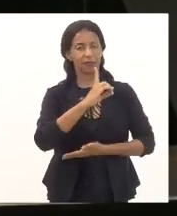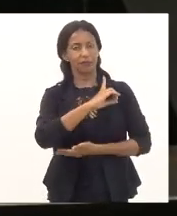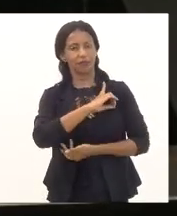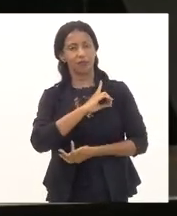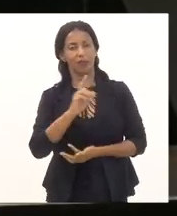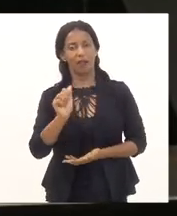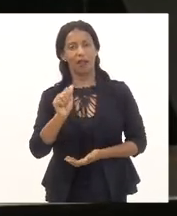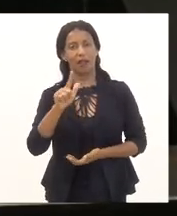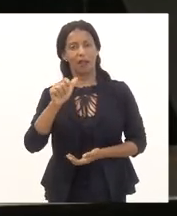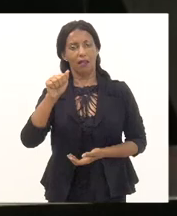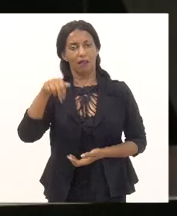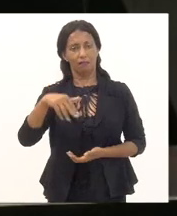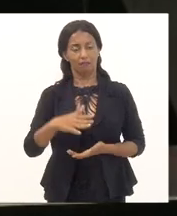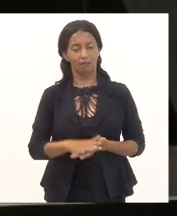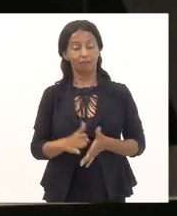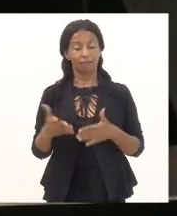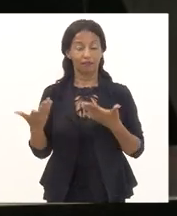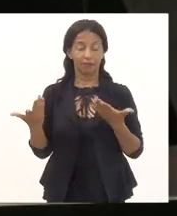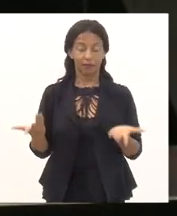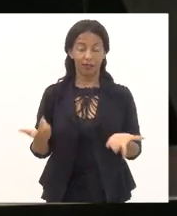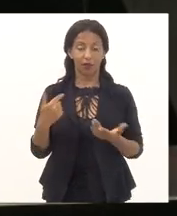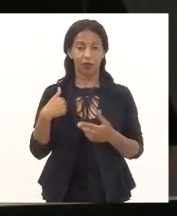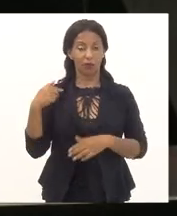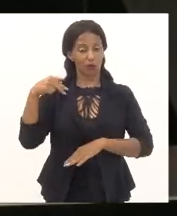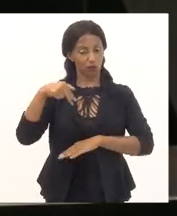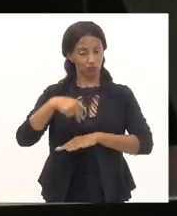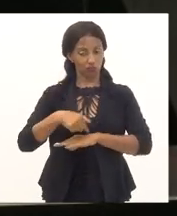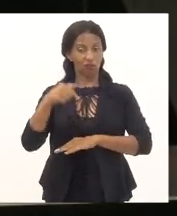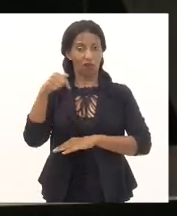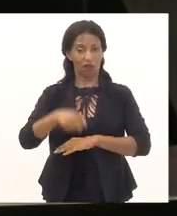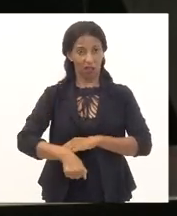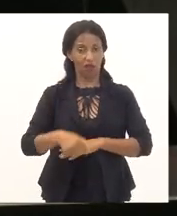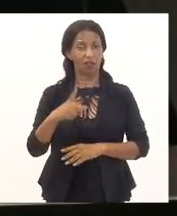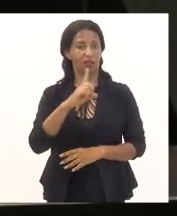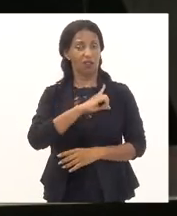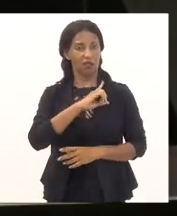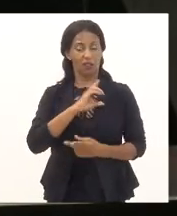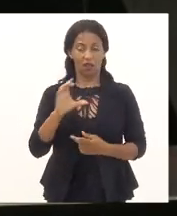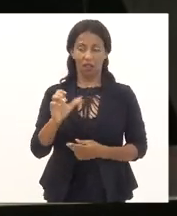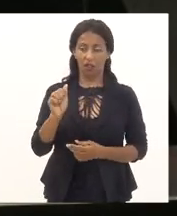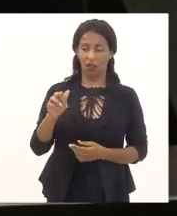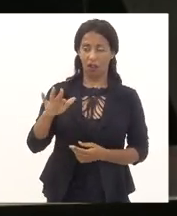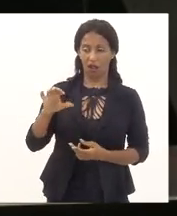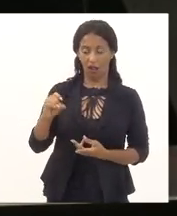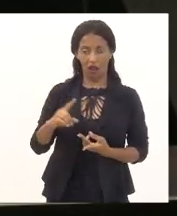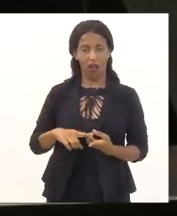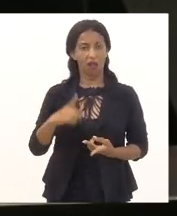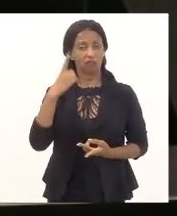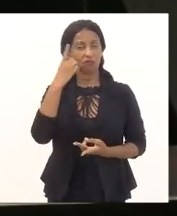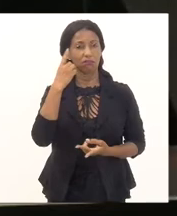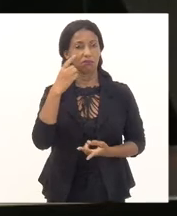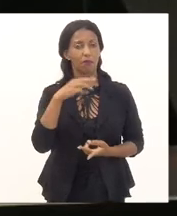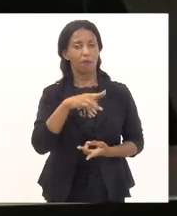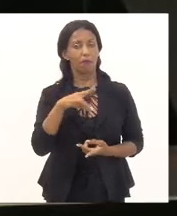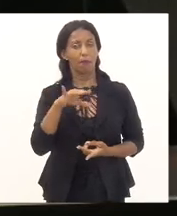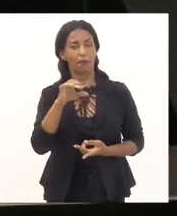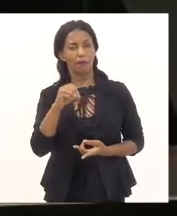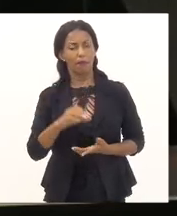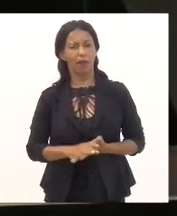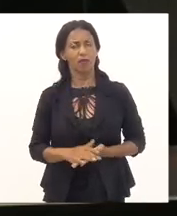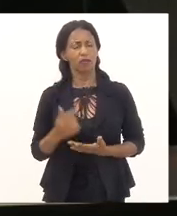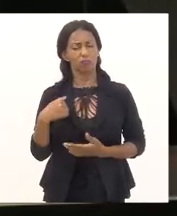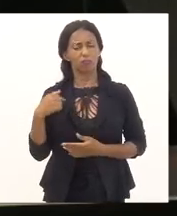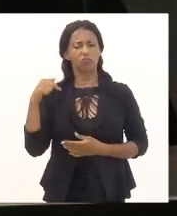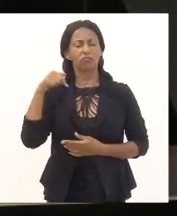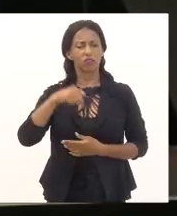Alan Turnovski. Então, eu estarei aqui, eu, delegado Carlos Augusto, delegado deputado Márcio Galberto,